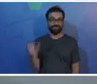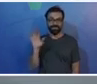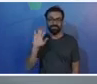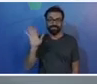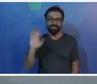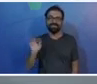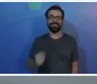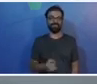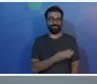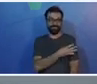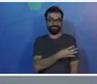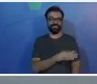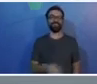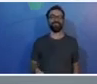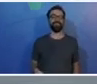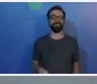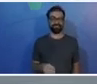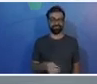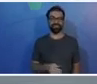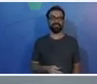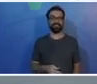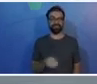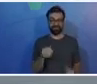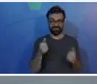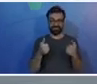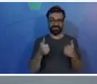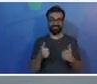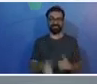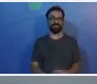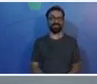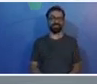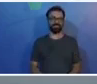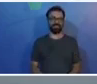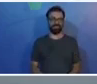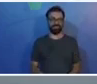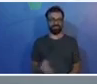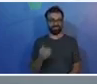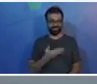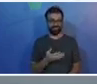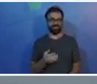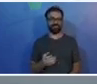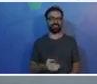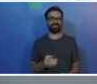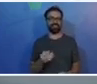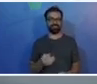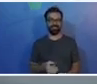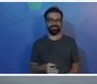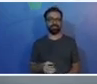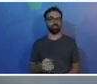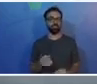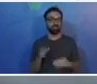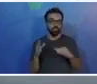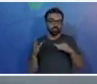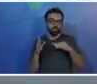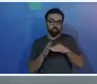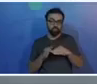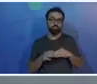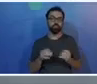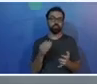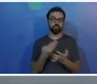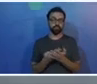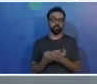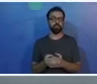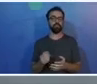Boa tarde, quarto ano. E aí, todos bem? Chegamos aqui, né? Firme e forte para a nossa última aula